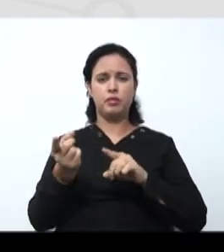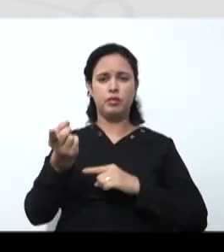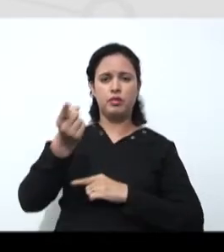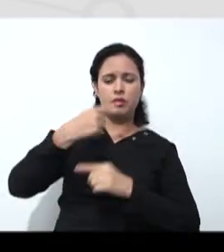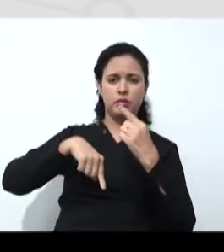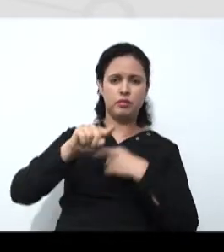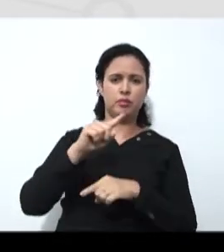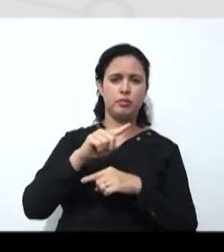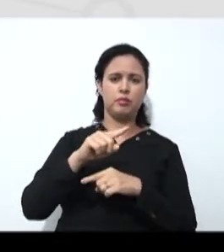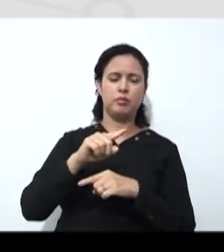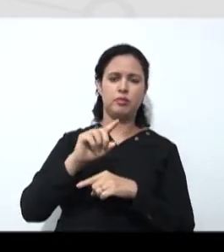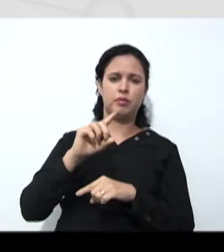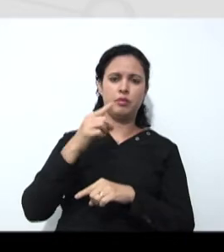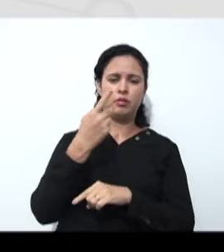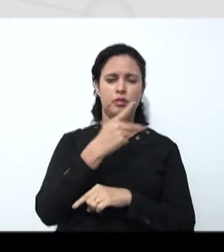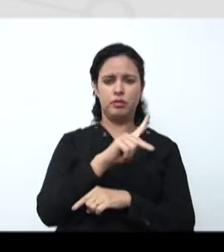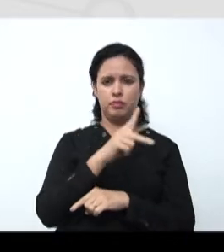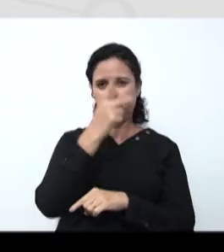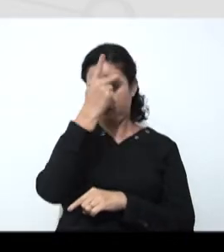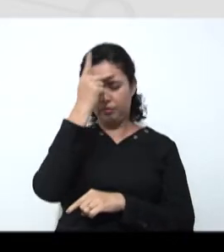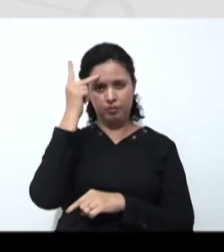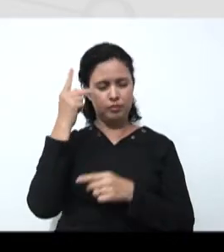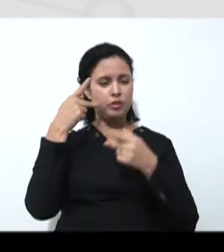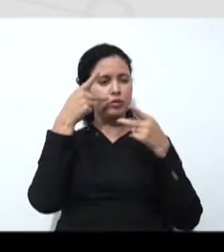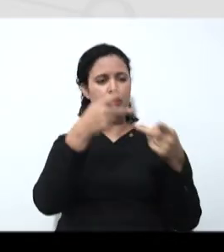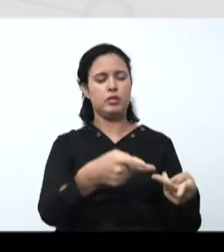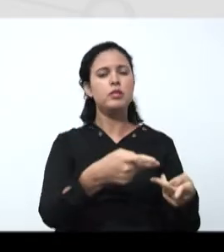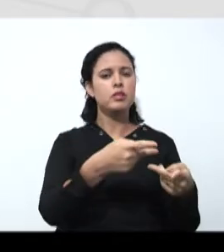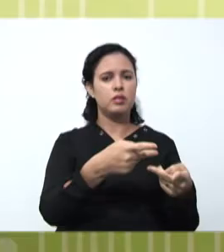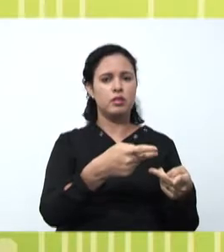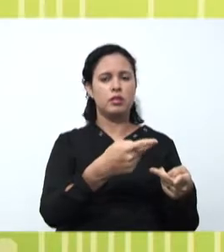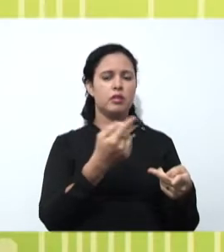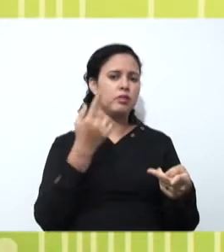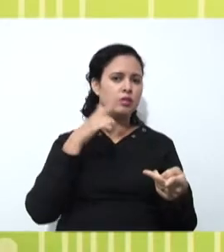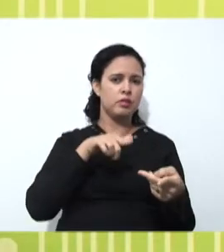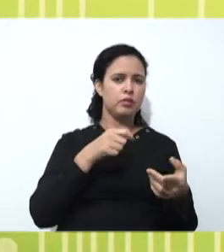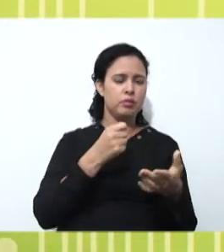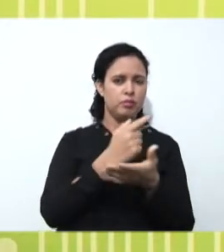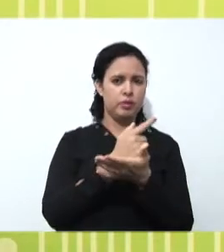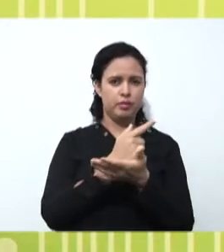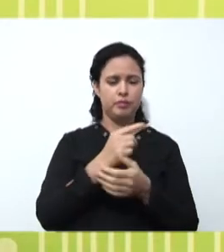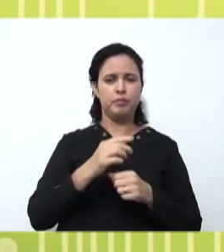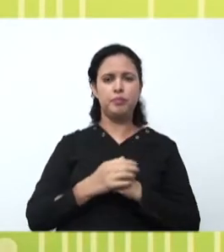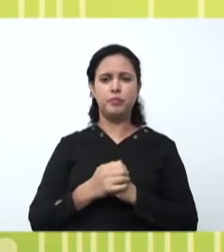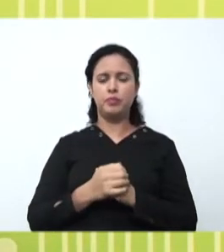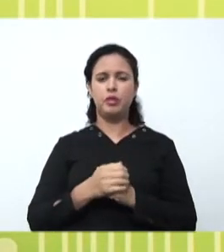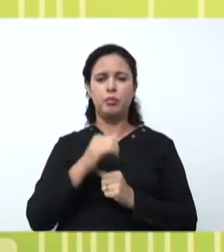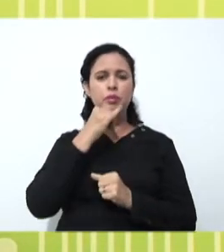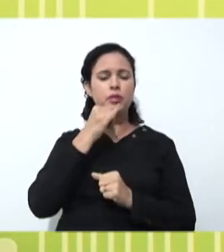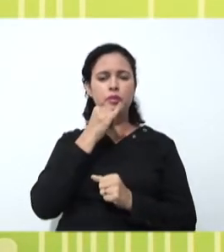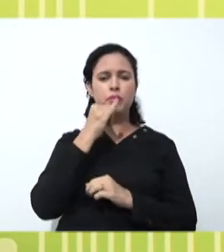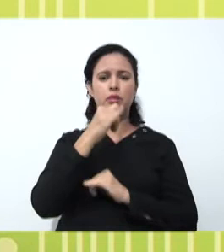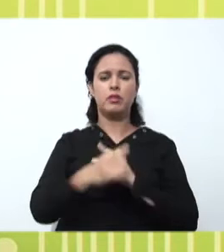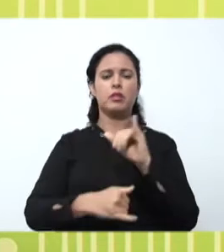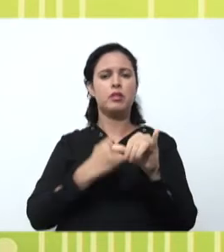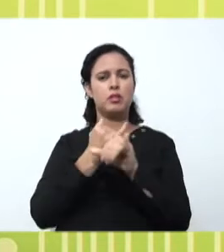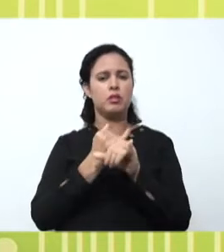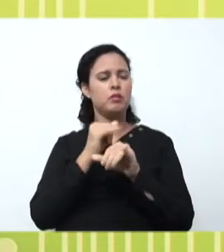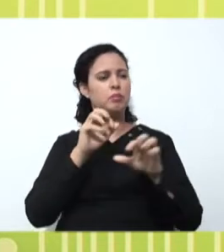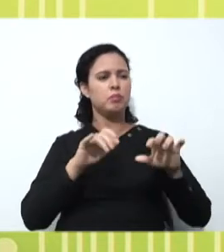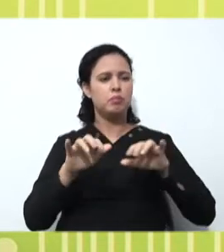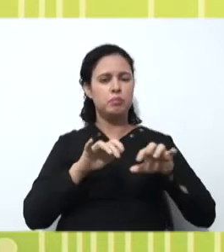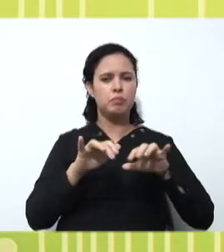seus visitantes em compradores. Quem já não navegou aí na internet viu algo sendo vendido pela